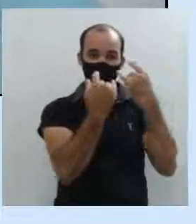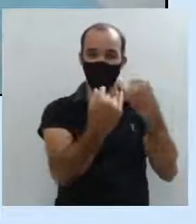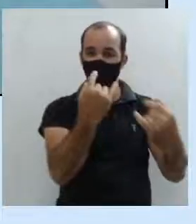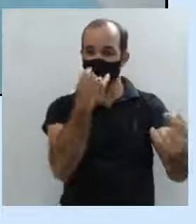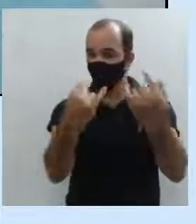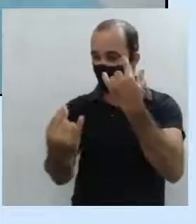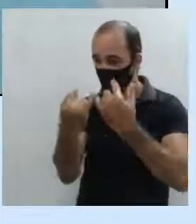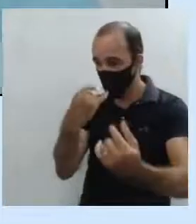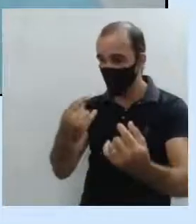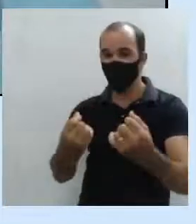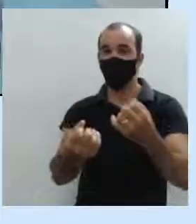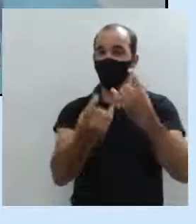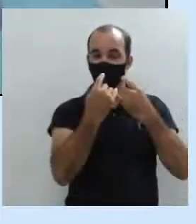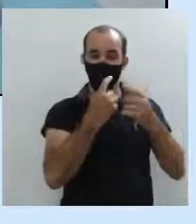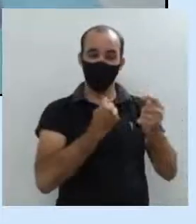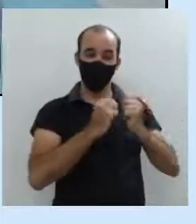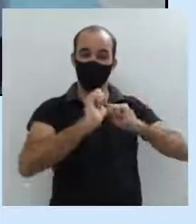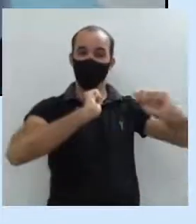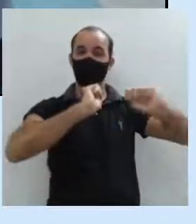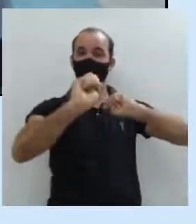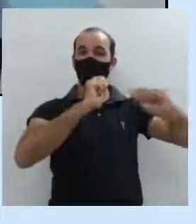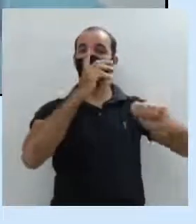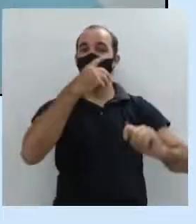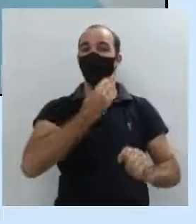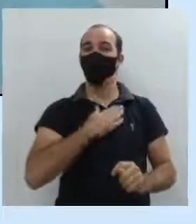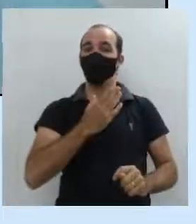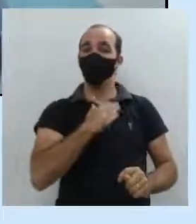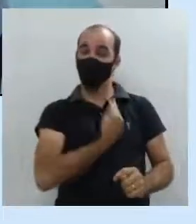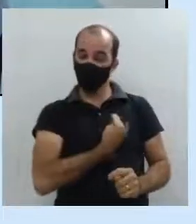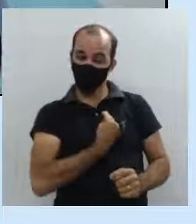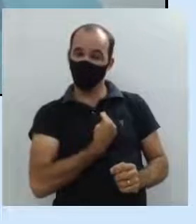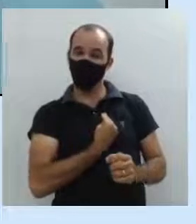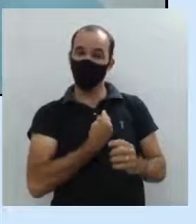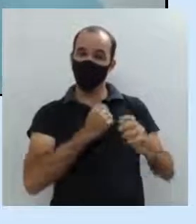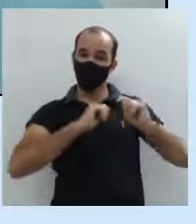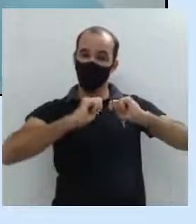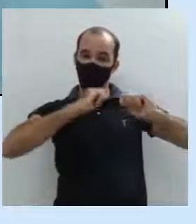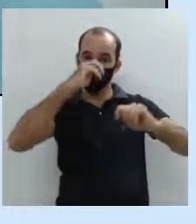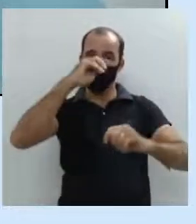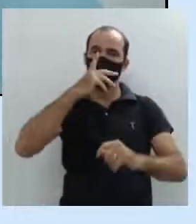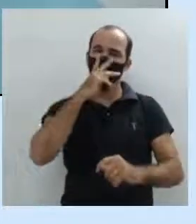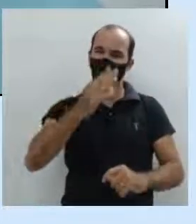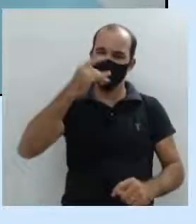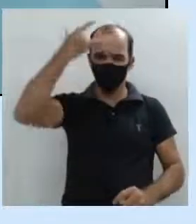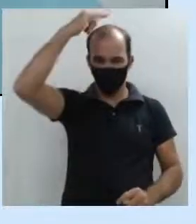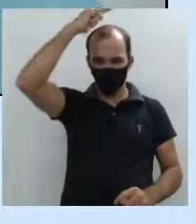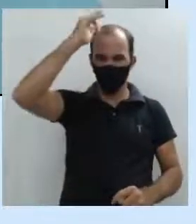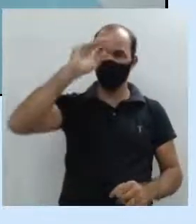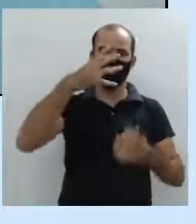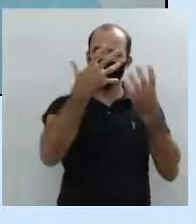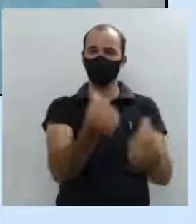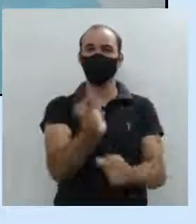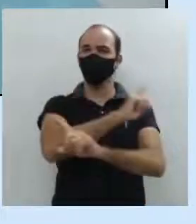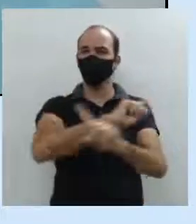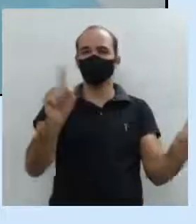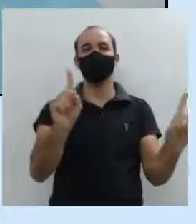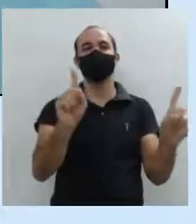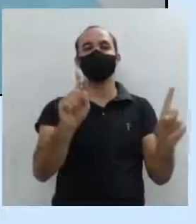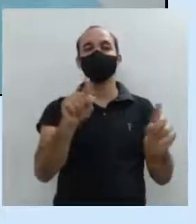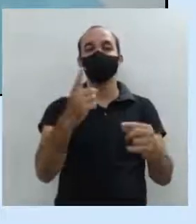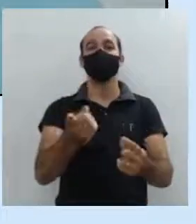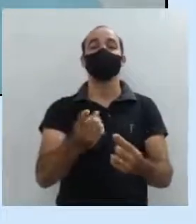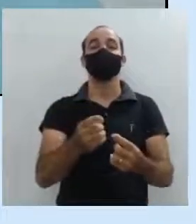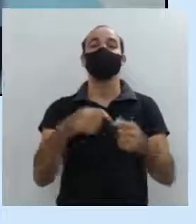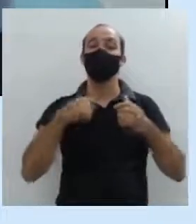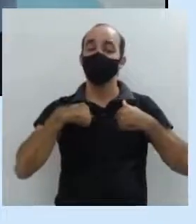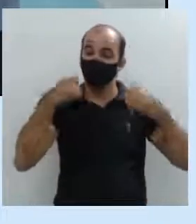eu me vista, que eu pense, que eu fale, que eu coma a partir daquilo que eles me oferecem. Mas